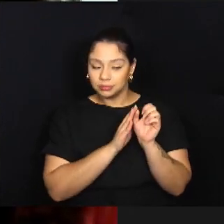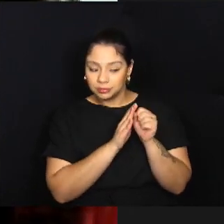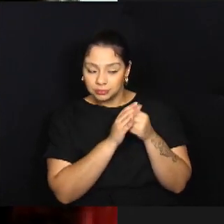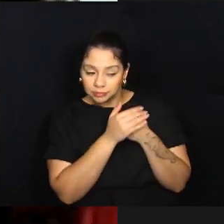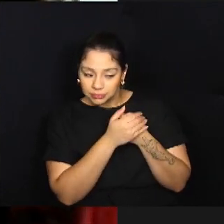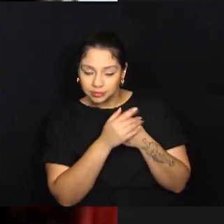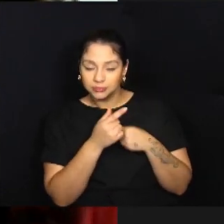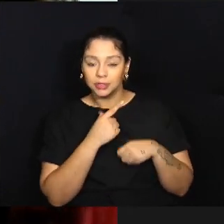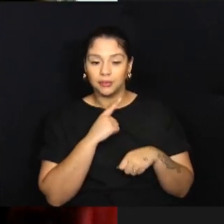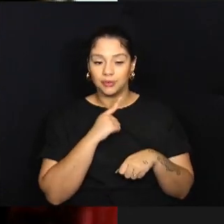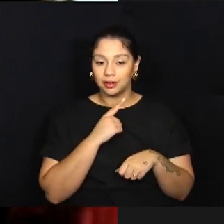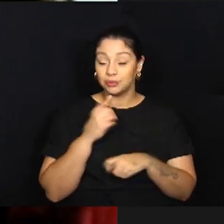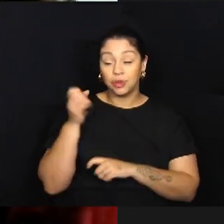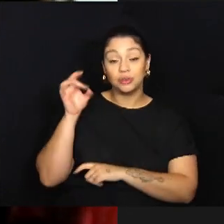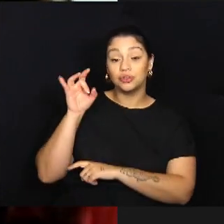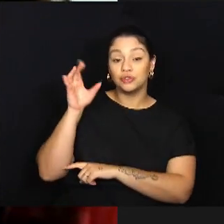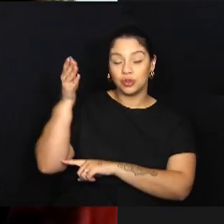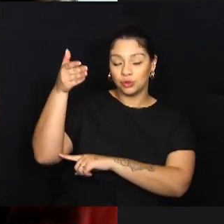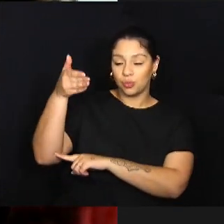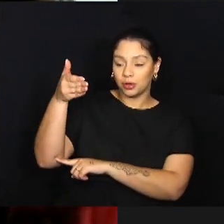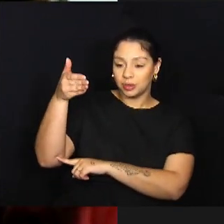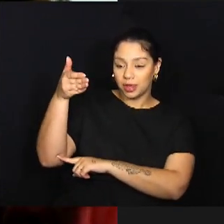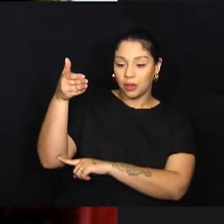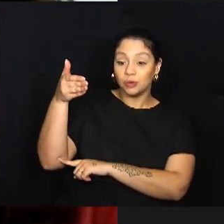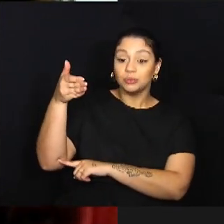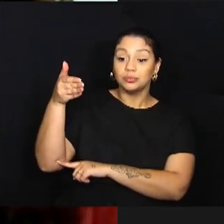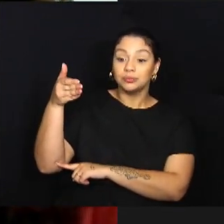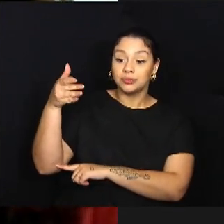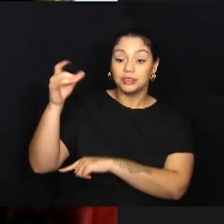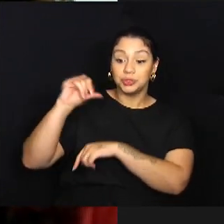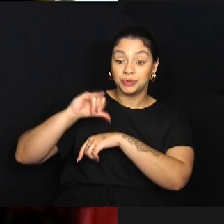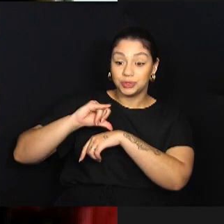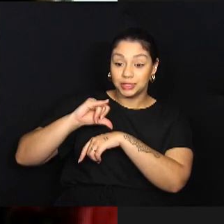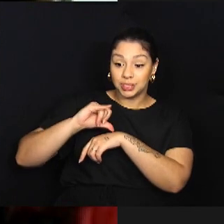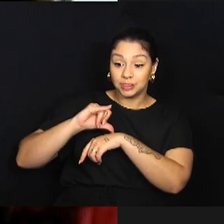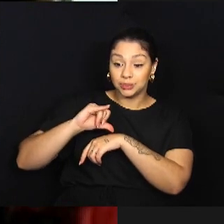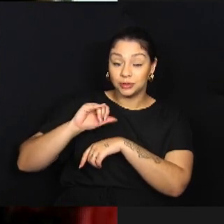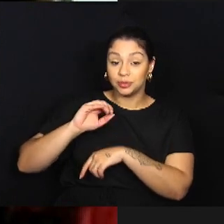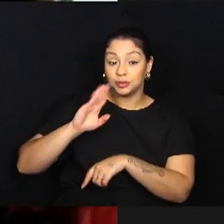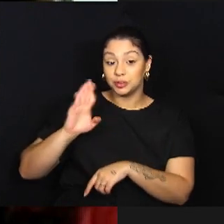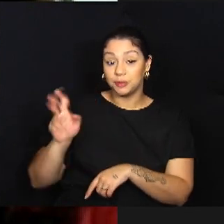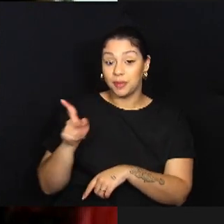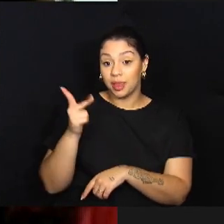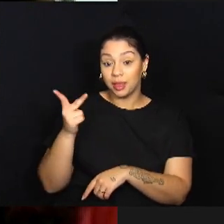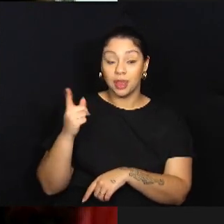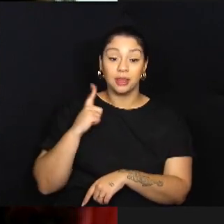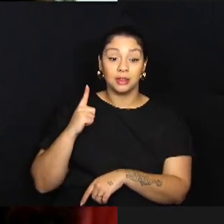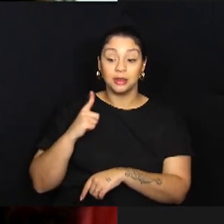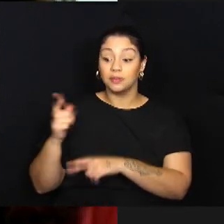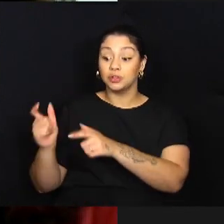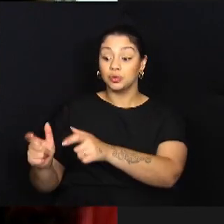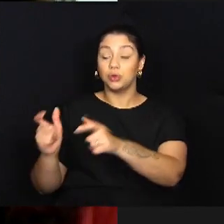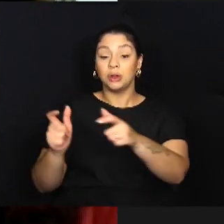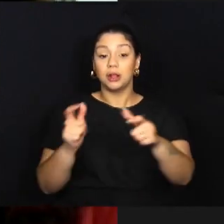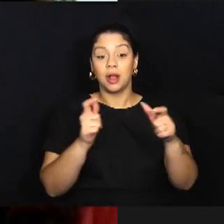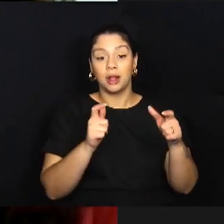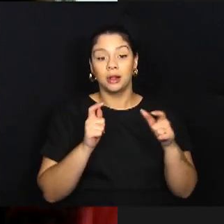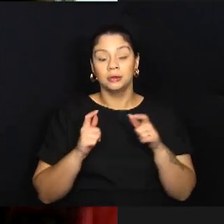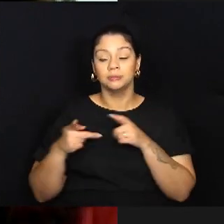num hotel na região onde ele frequentava, ali no centro de Belo Horizonte, e fez um percurso dos lugares onde ele